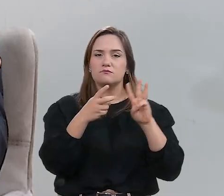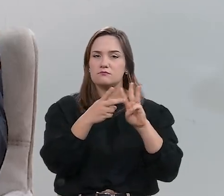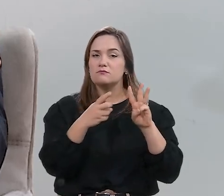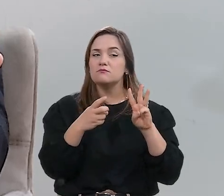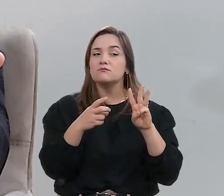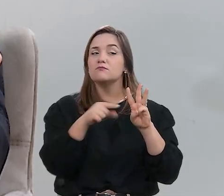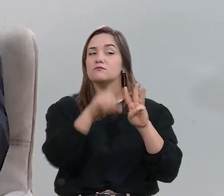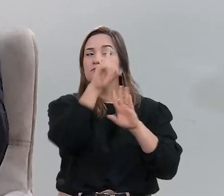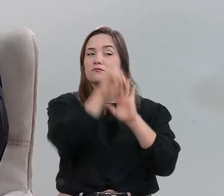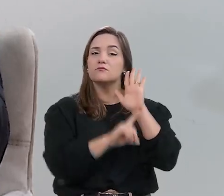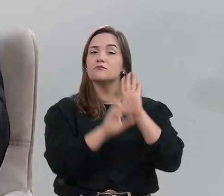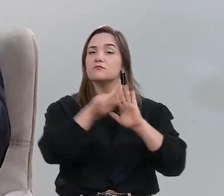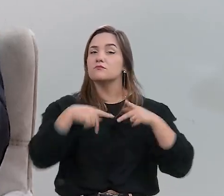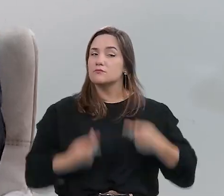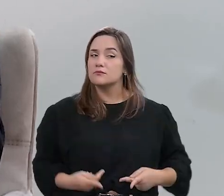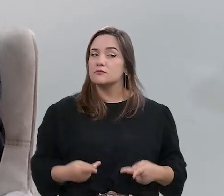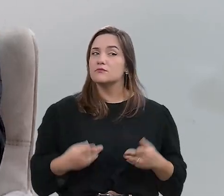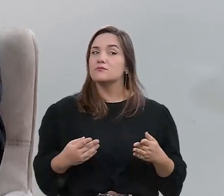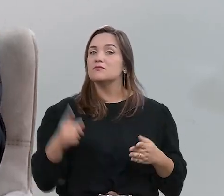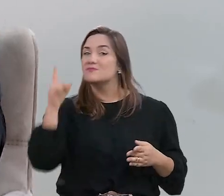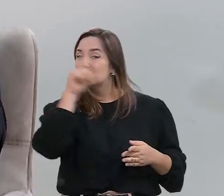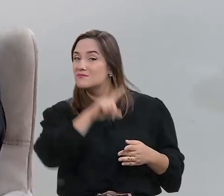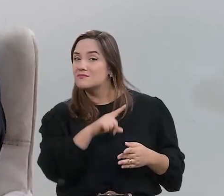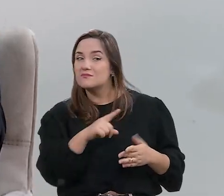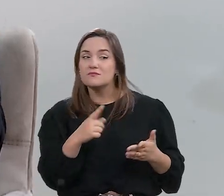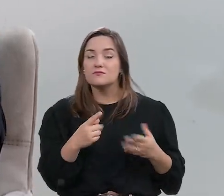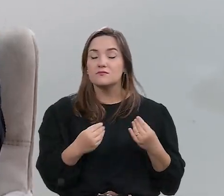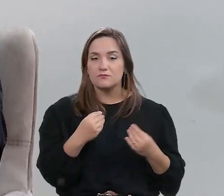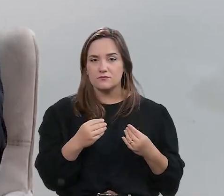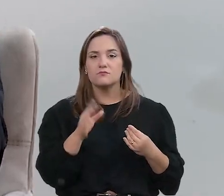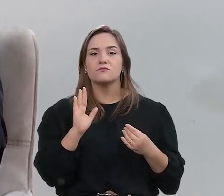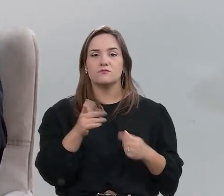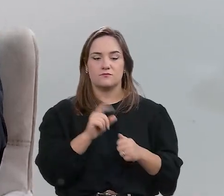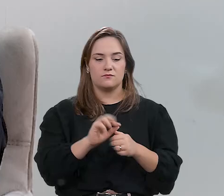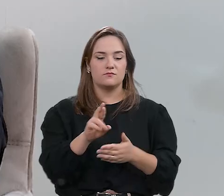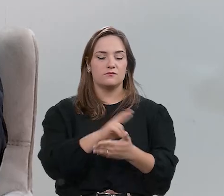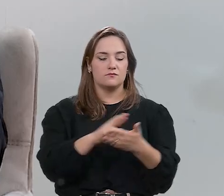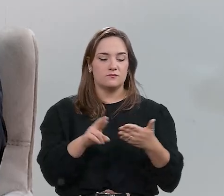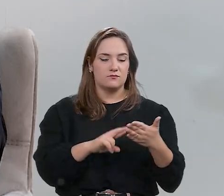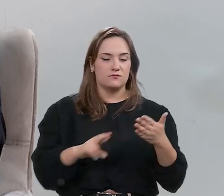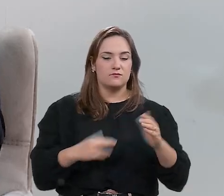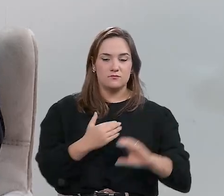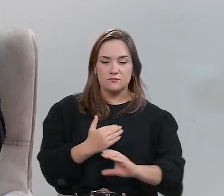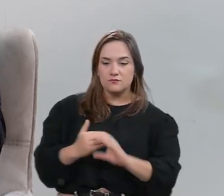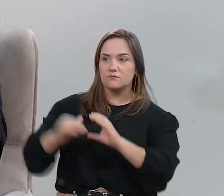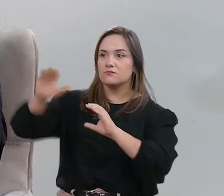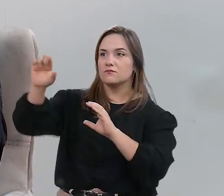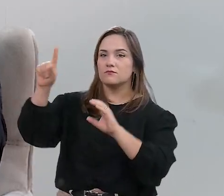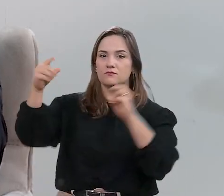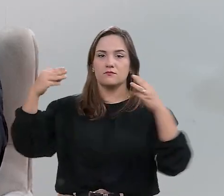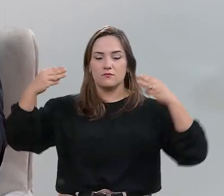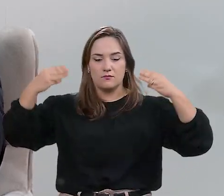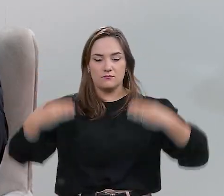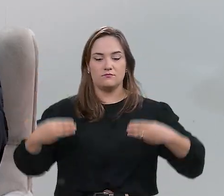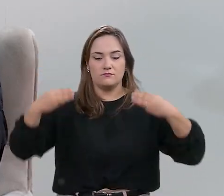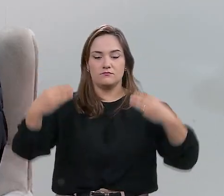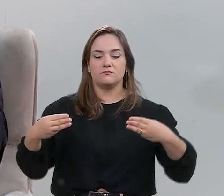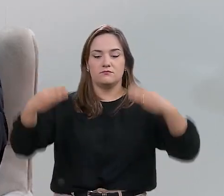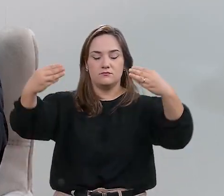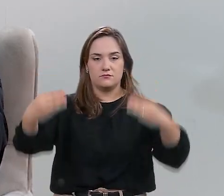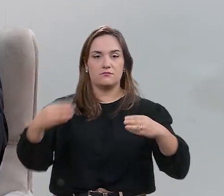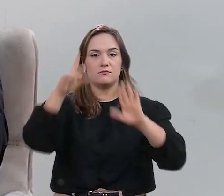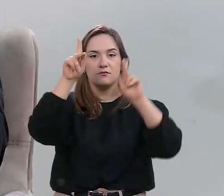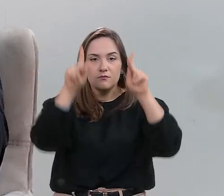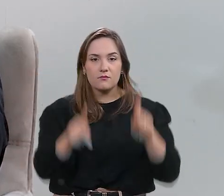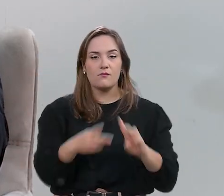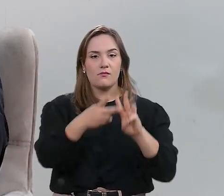né? Então, nós encaminhamos já esse relatório para o Ministério dos Povos Indígenas, para a FUNAI,